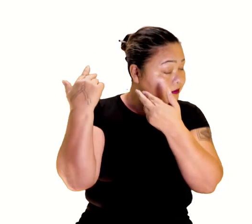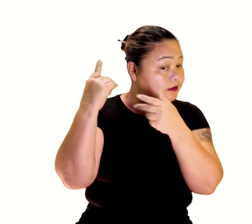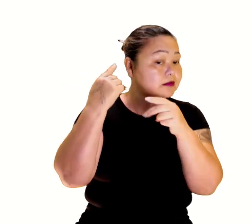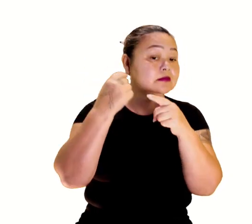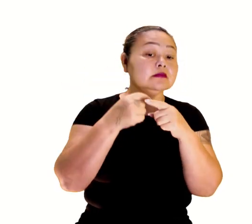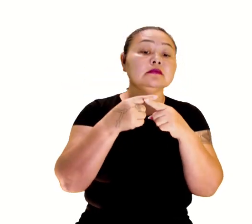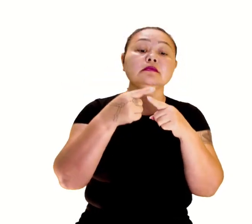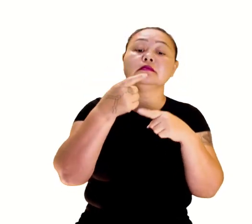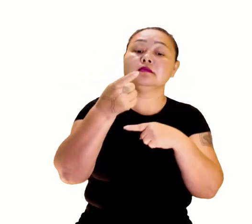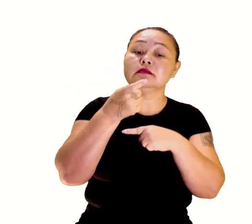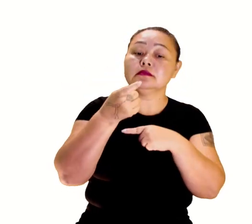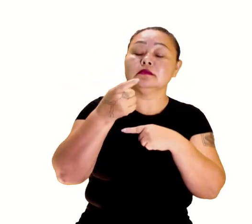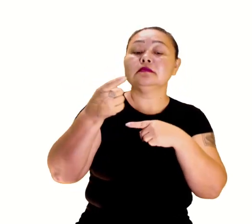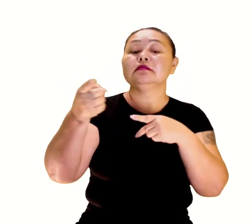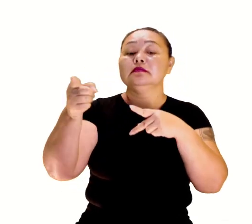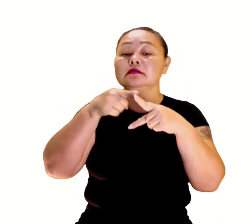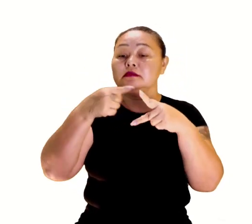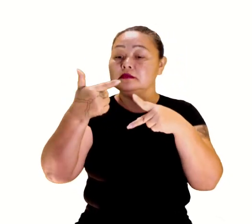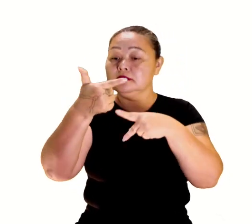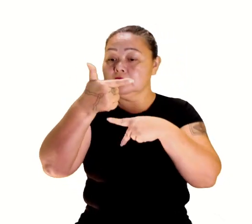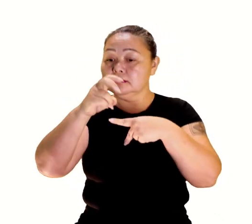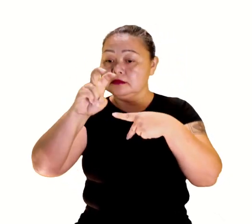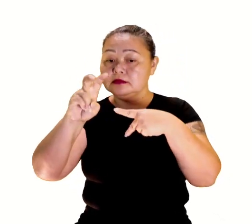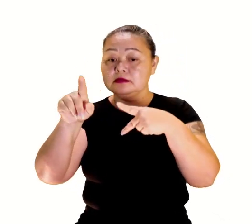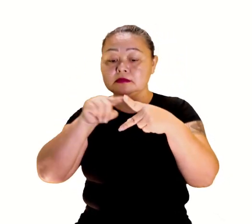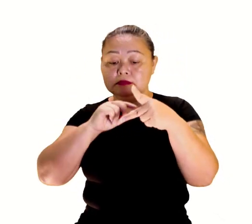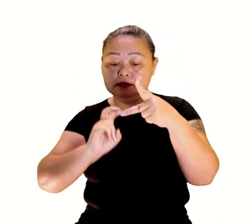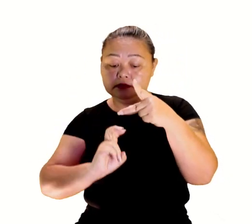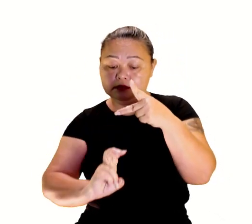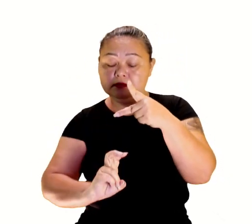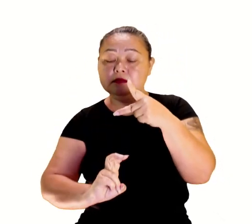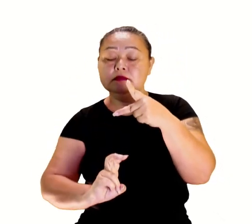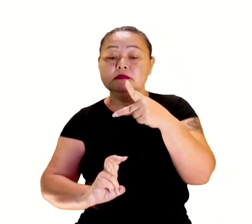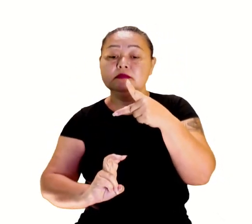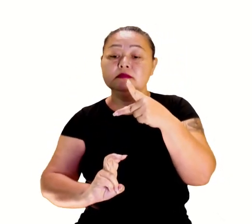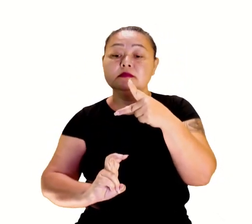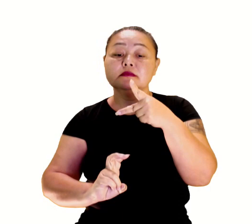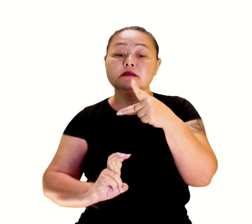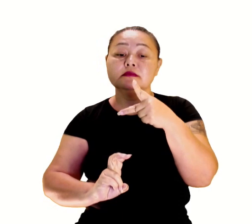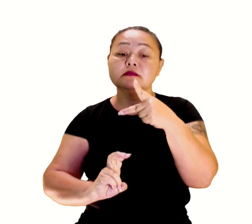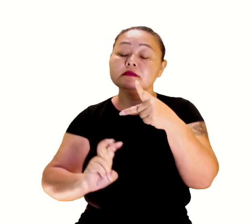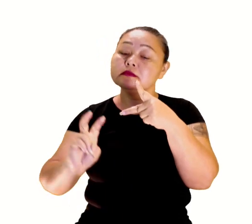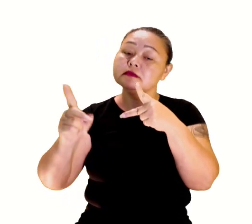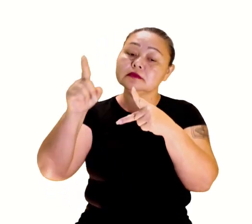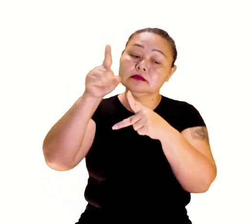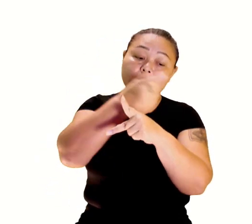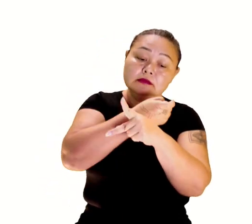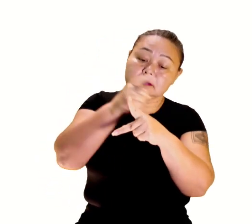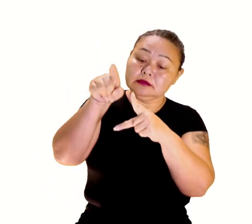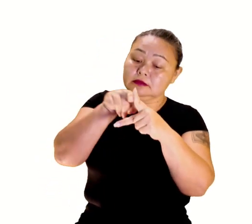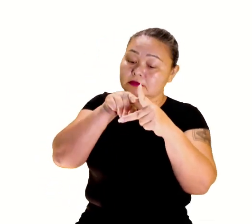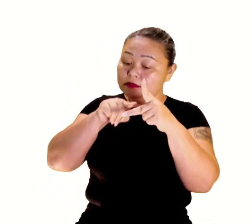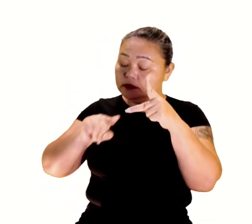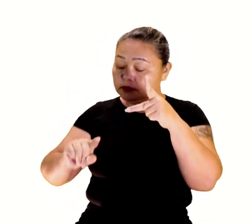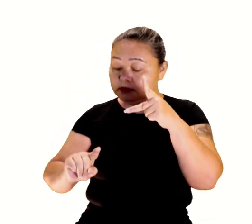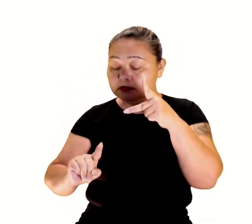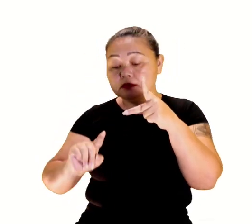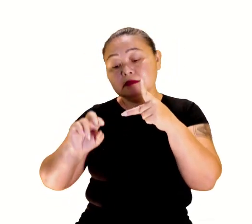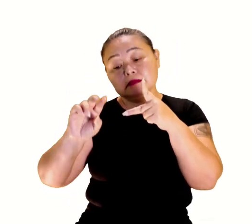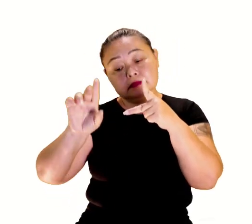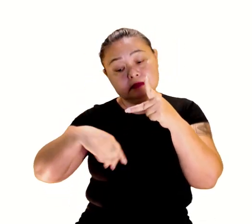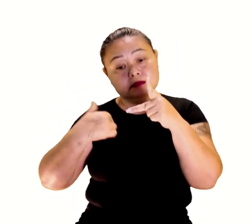é menor que 25 dividido por 5. X é menor que 25 dividido por